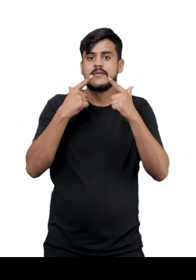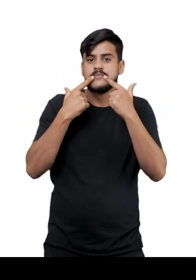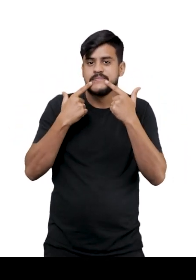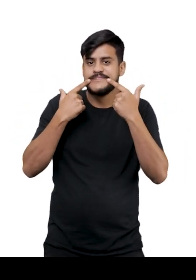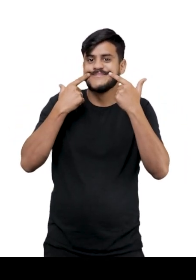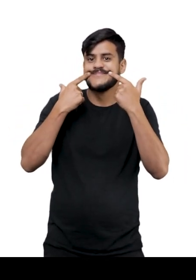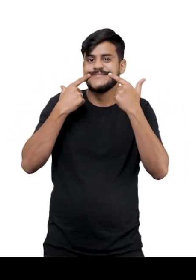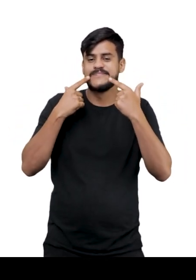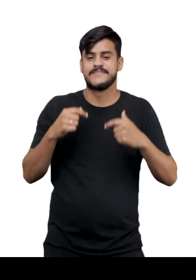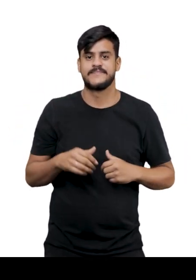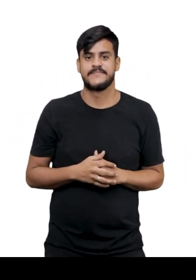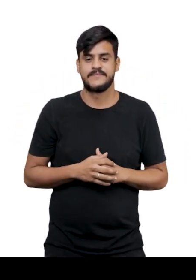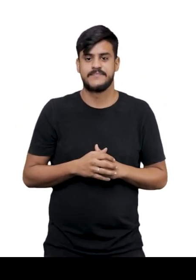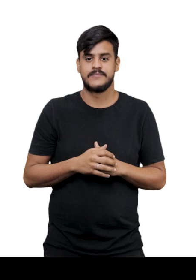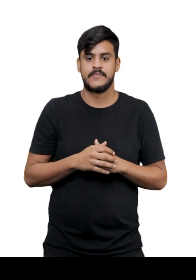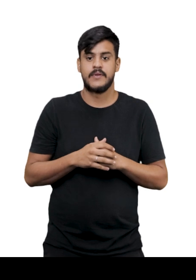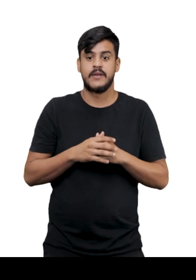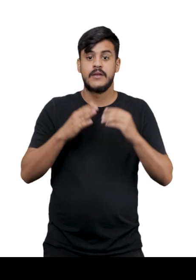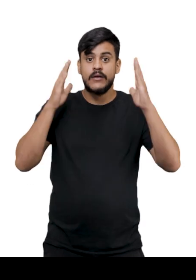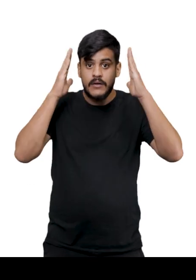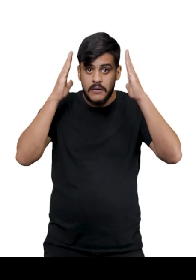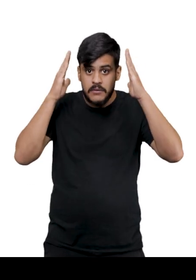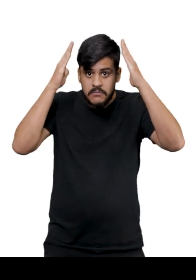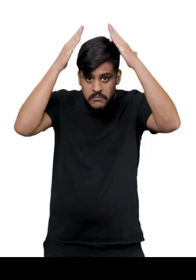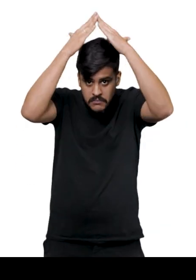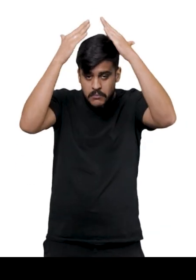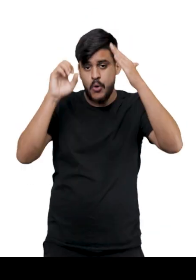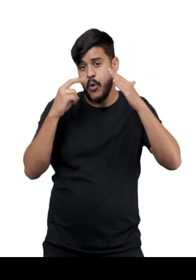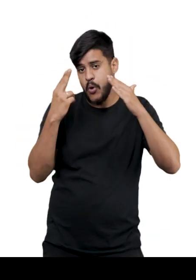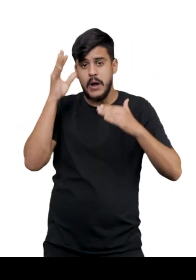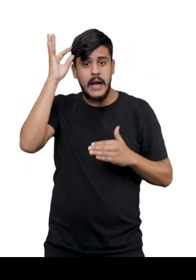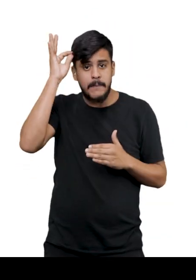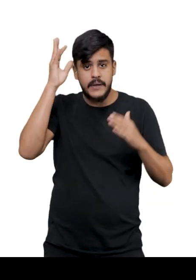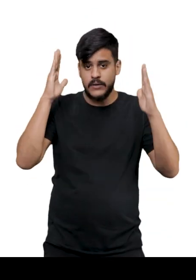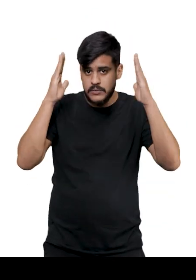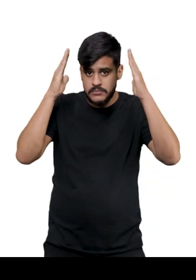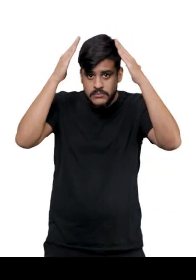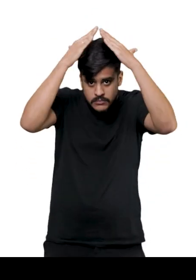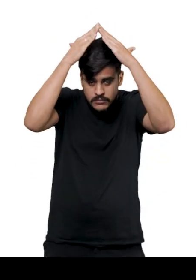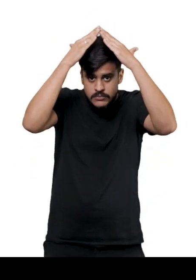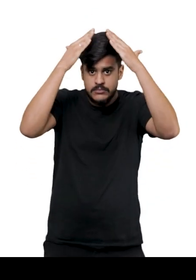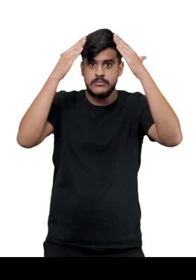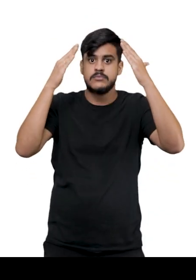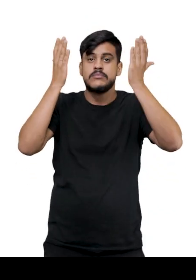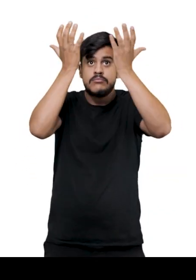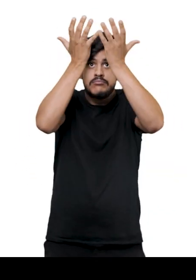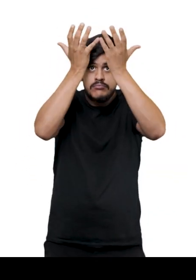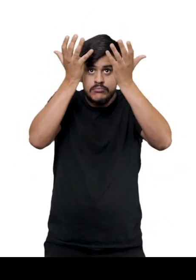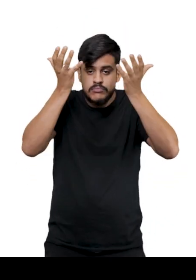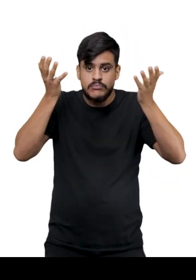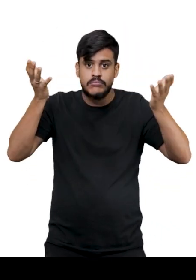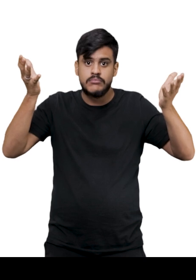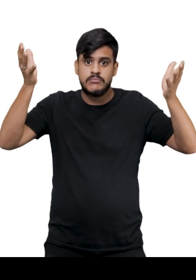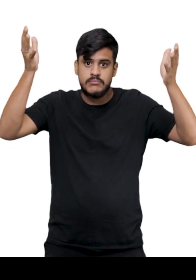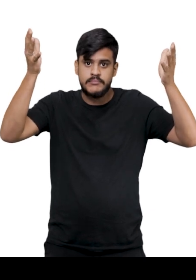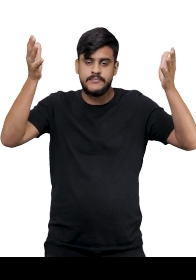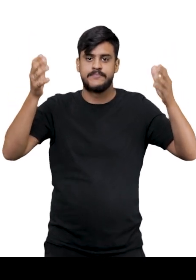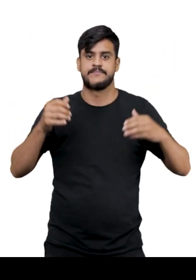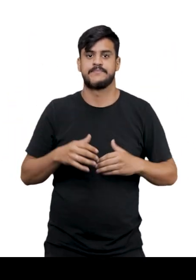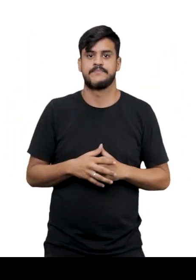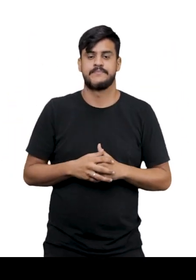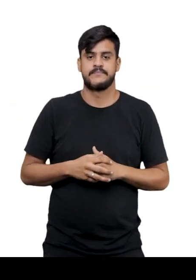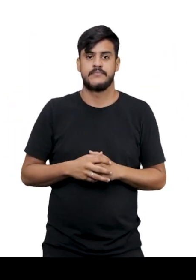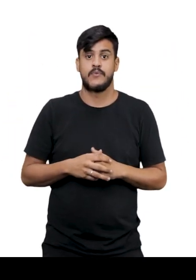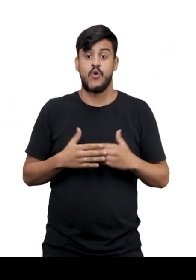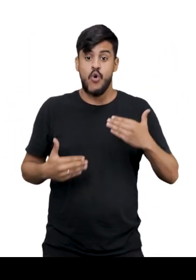nariz alongado e esboça um leve sorriso. Na cabeça há um chapéu ou penteado pontudo, que se une